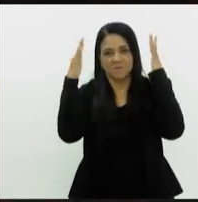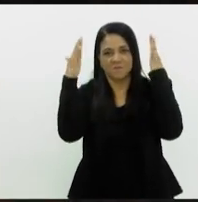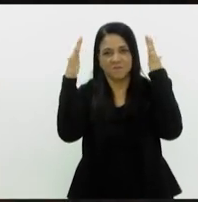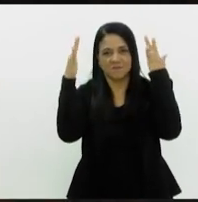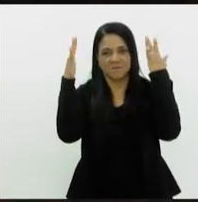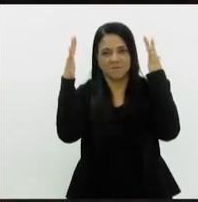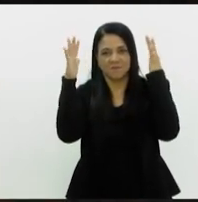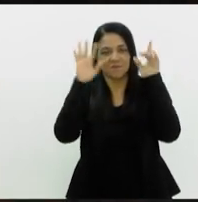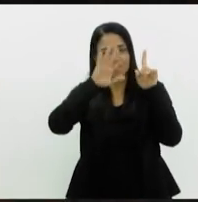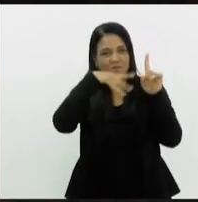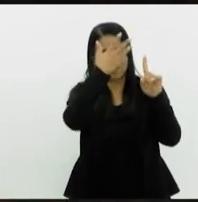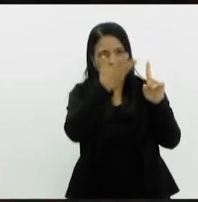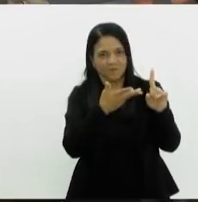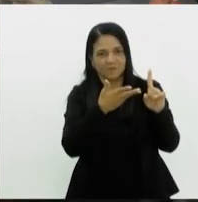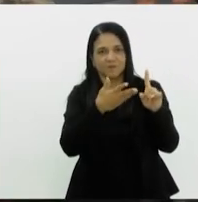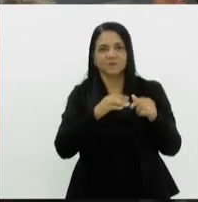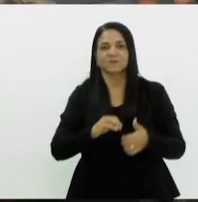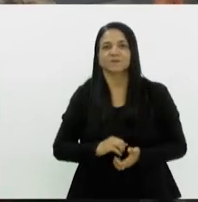nossos homenageados.